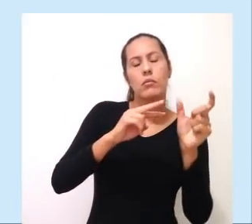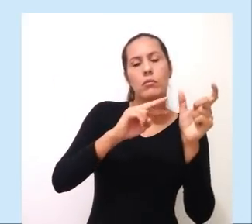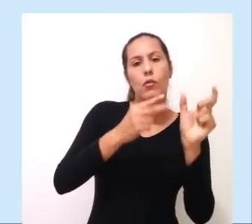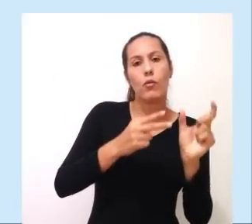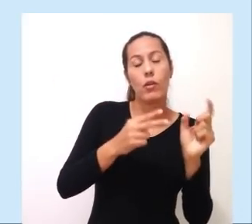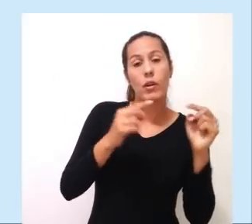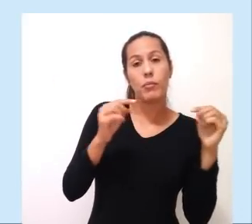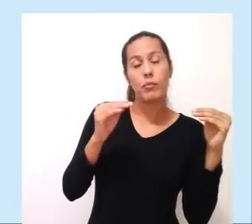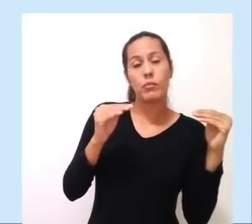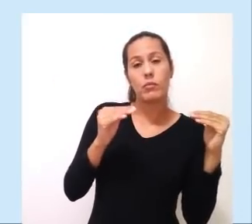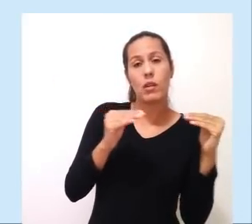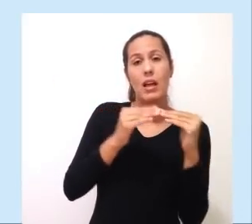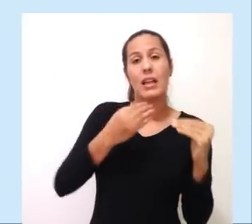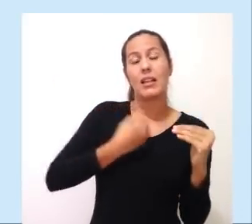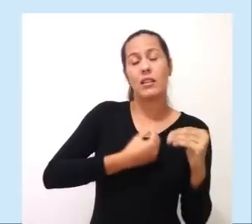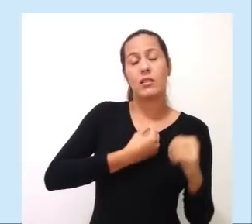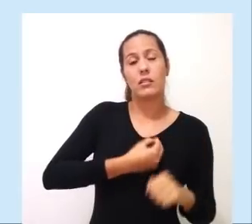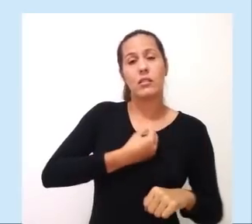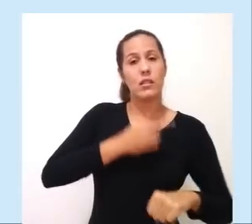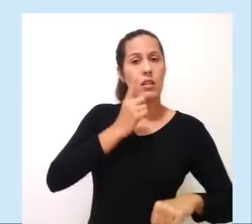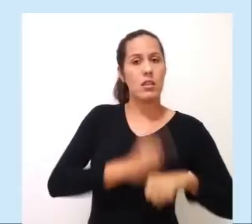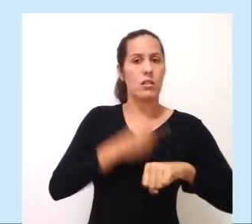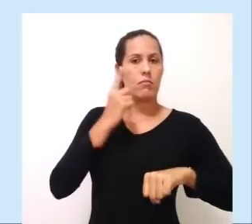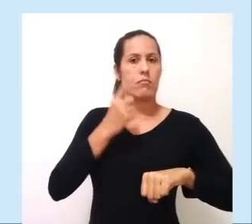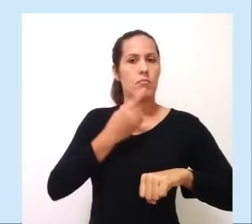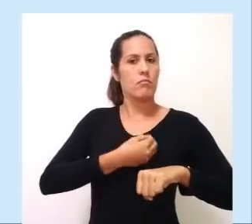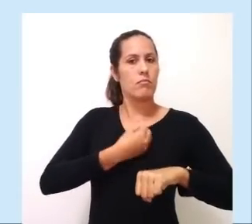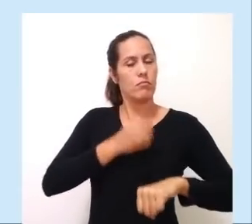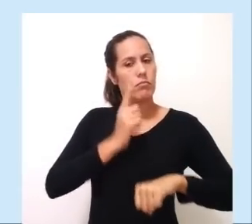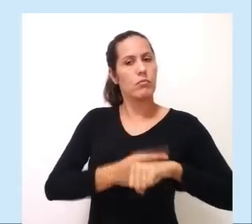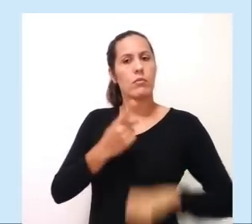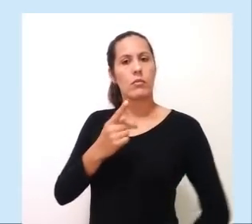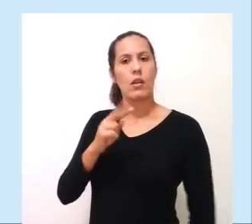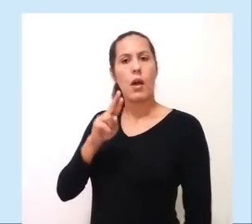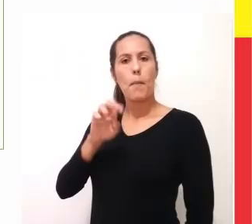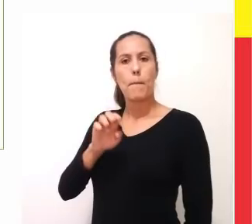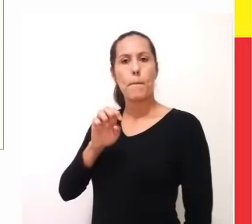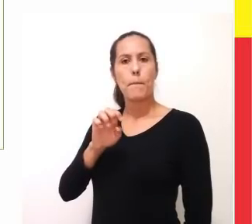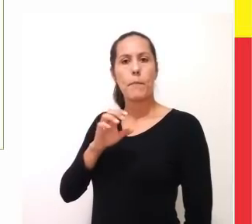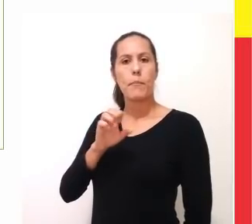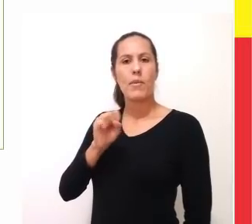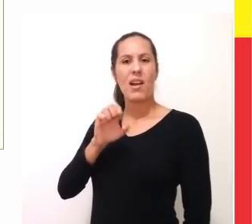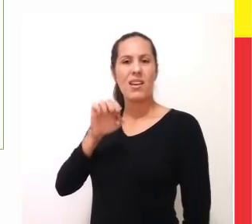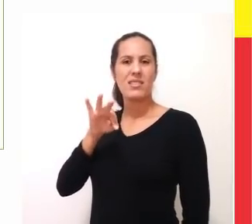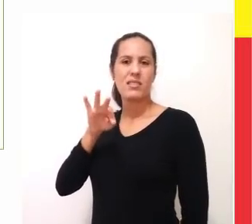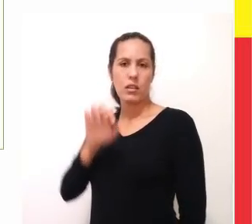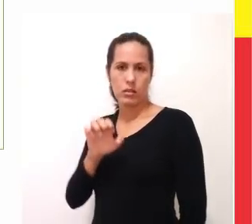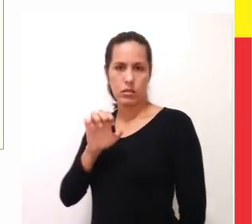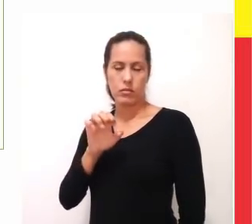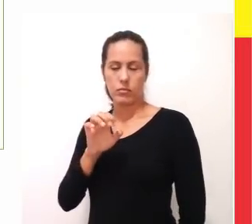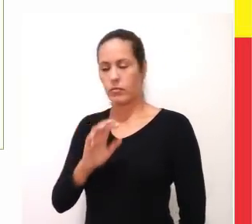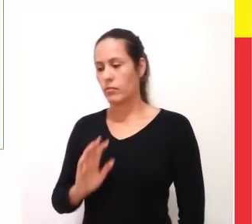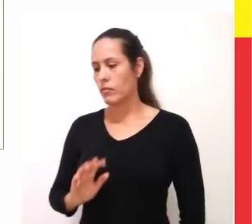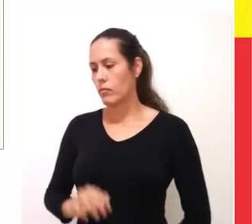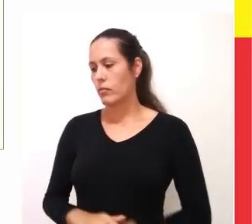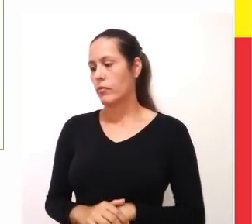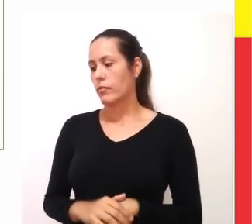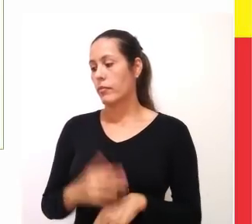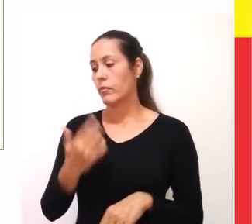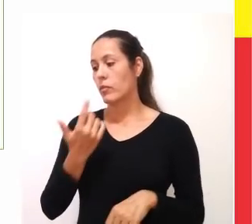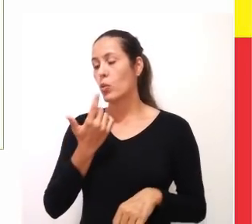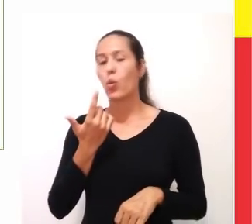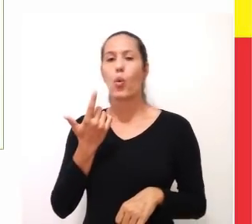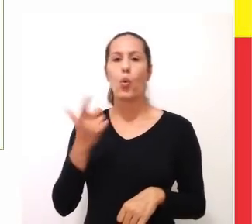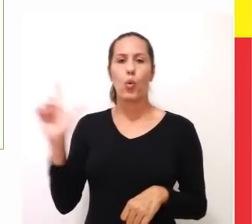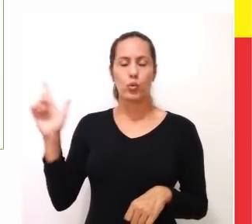de um texto jornalístico e também a importância do aprender o verbo, de estudar o verbo. Aqui nós temos um presente que